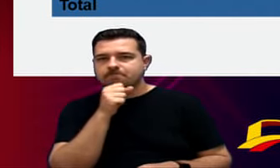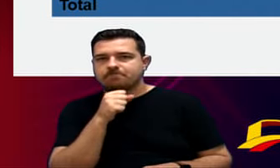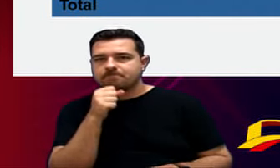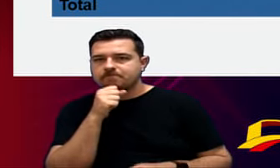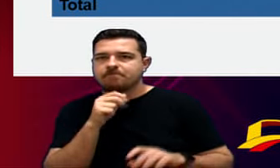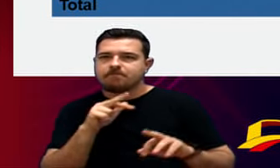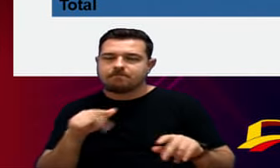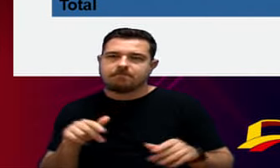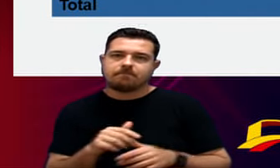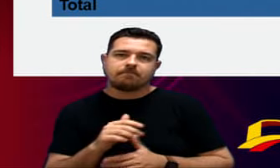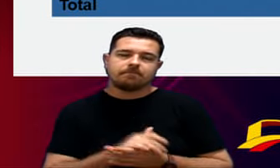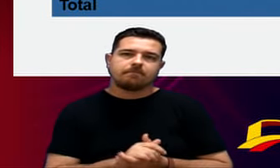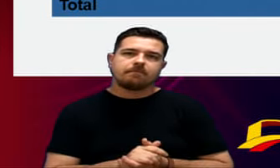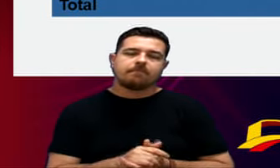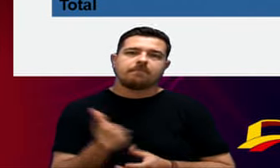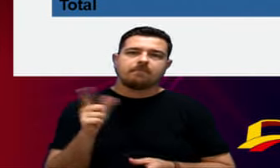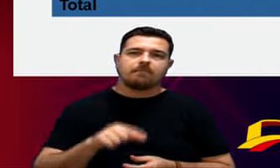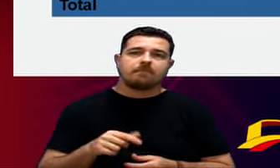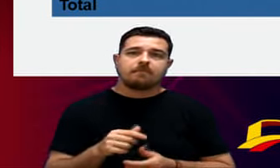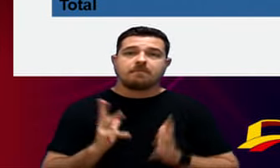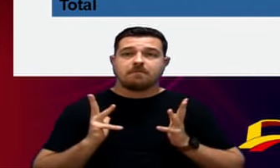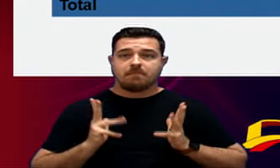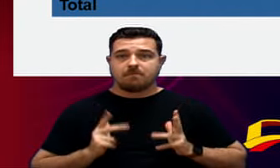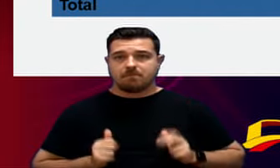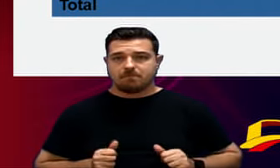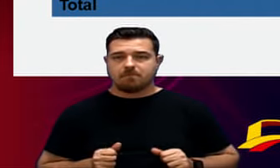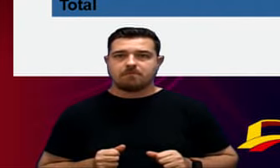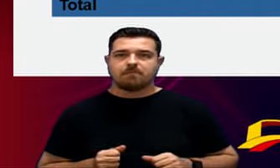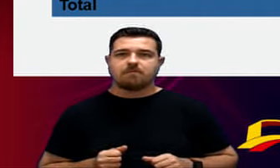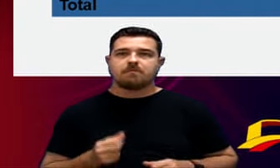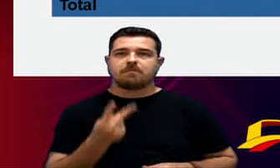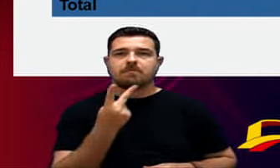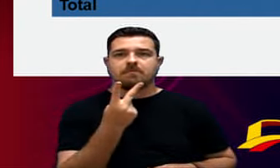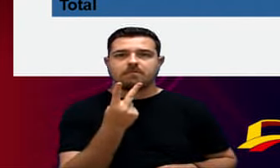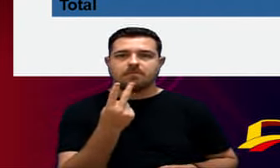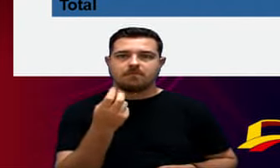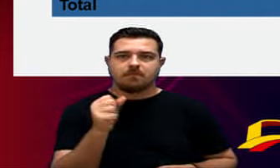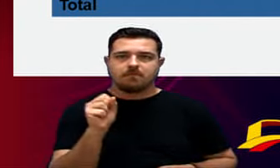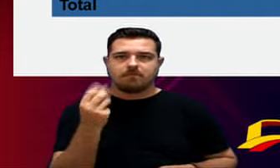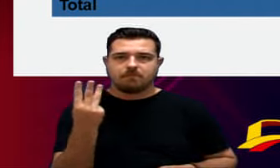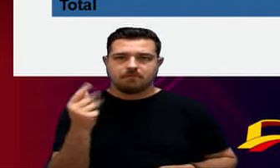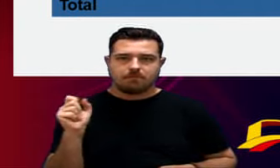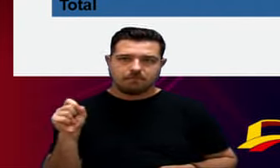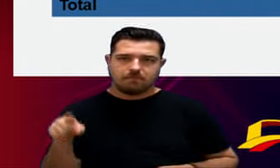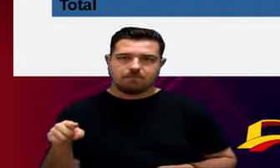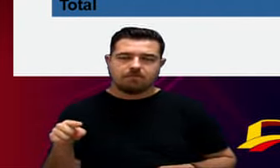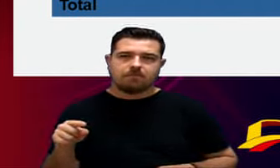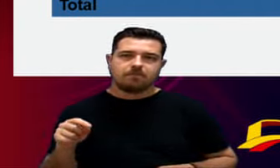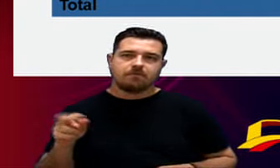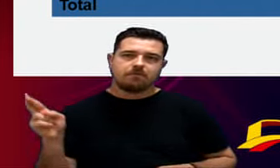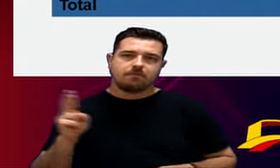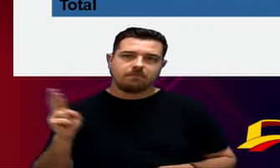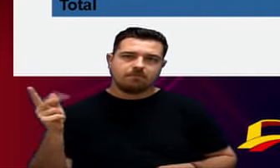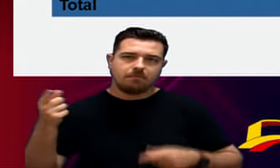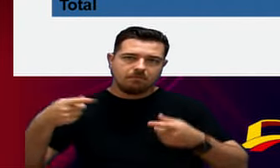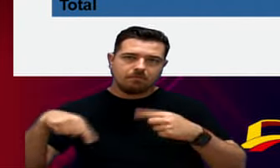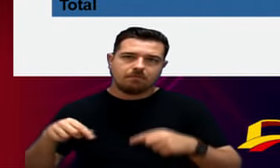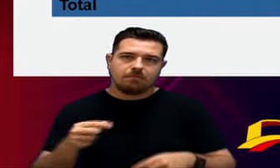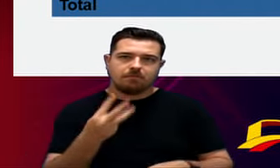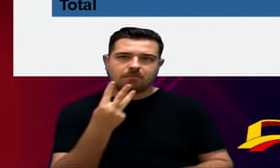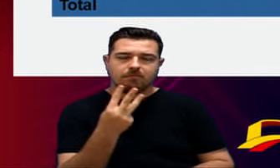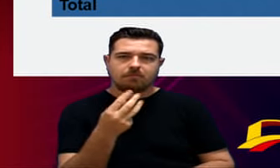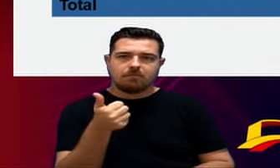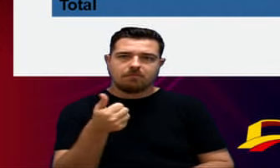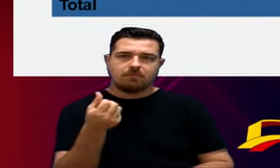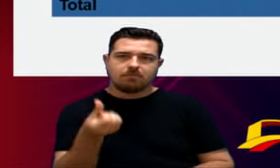né Eh limpeza da sede agcm R 23.800 munição R